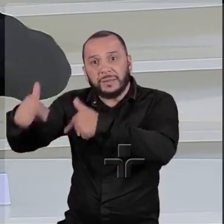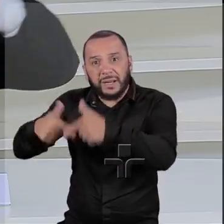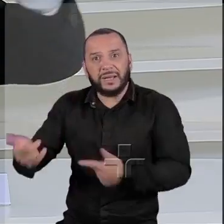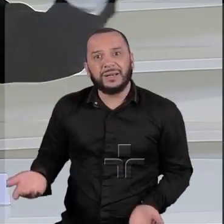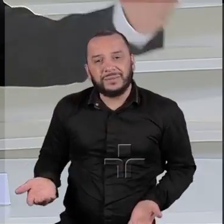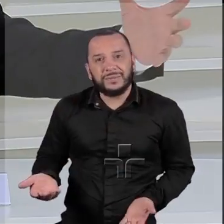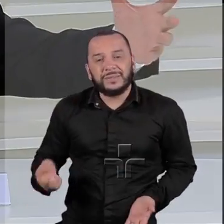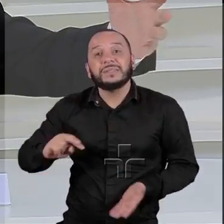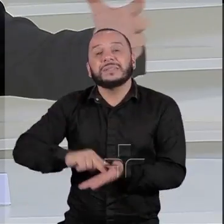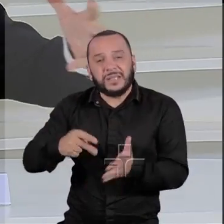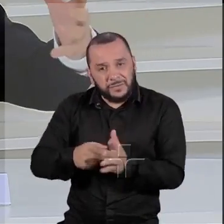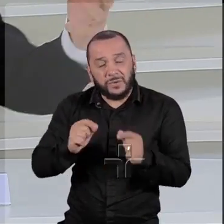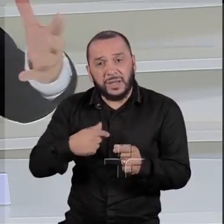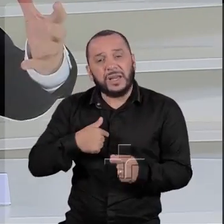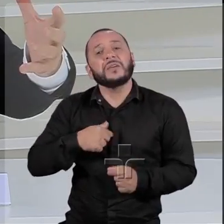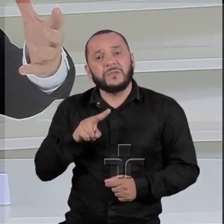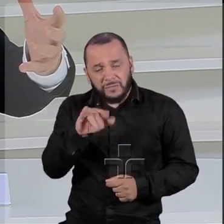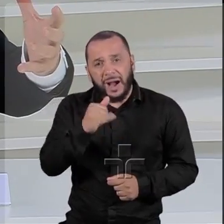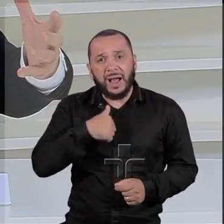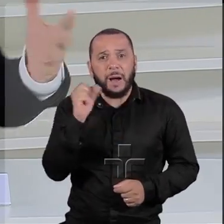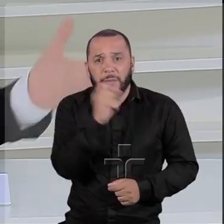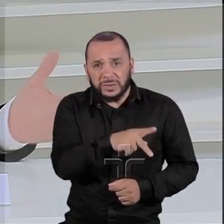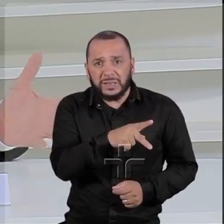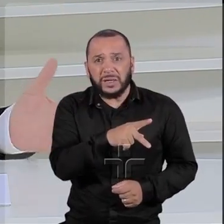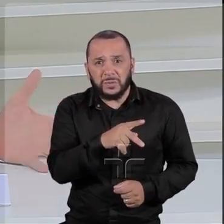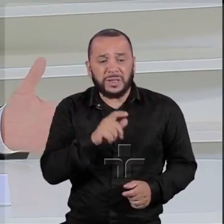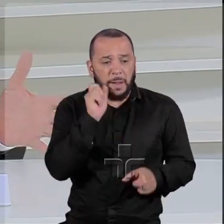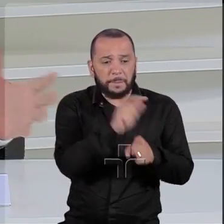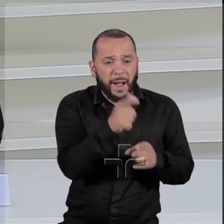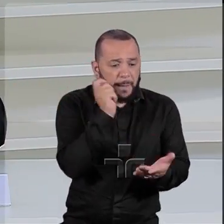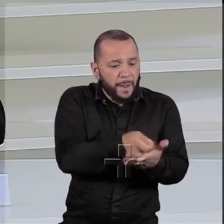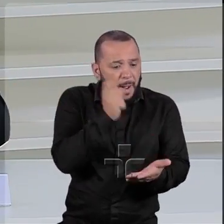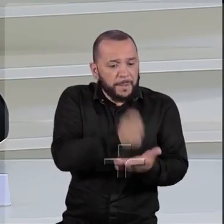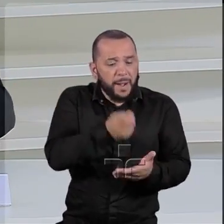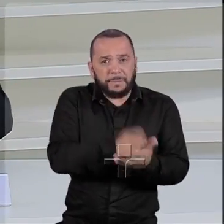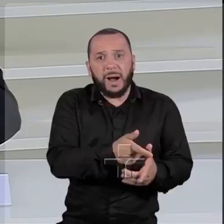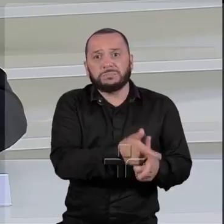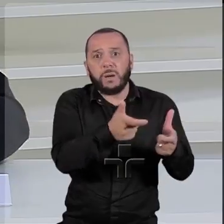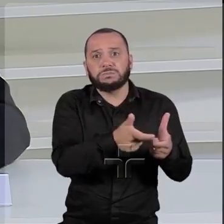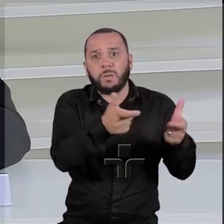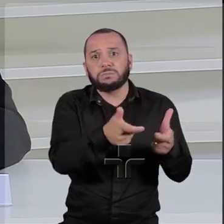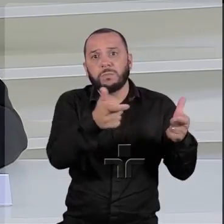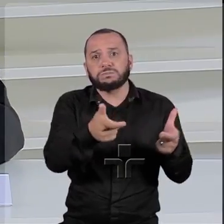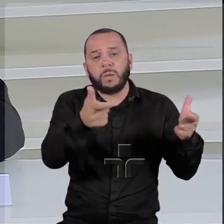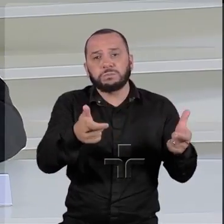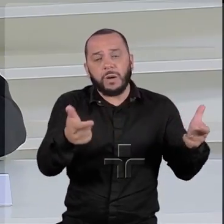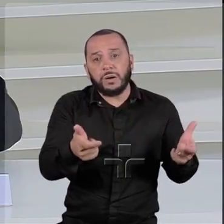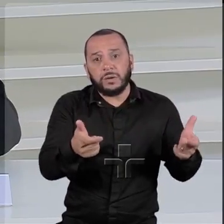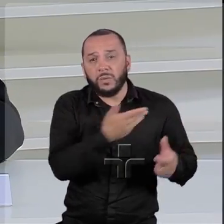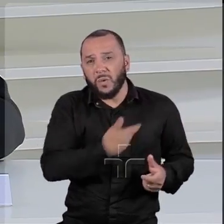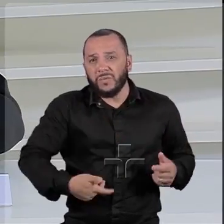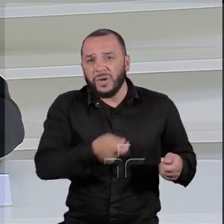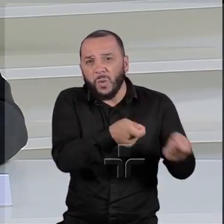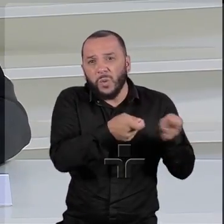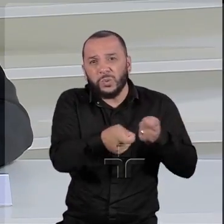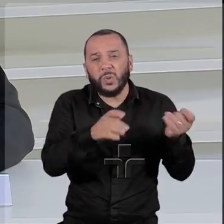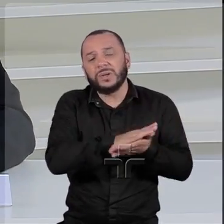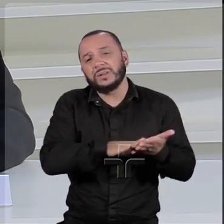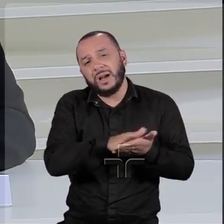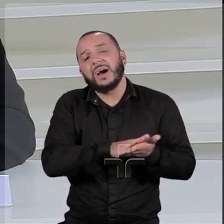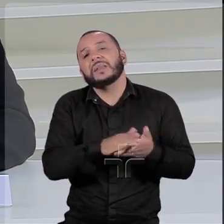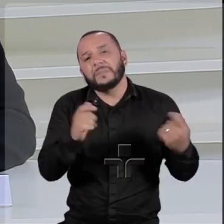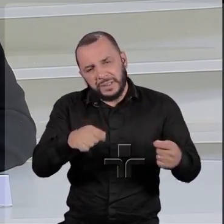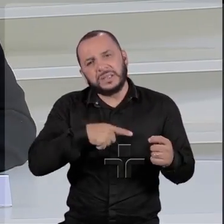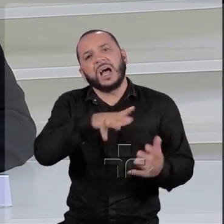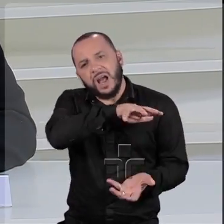ele cresceu tanto, que hoje não tem mais jeito do Estado sobreviver se não enfrentando a questão